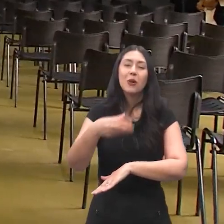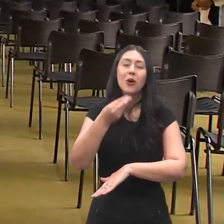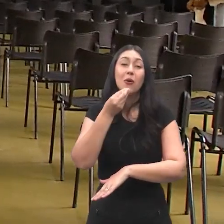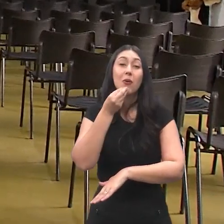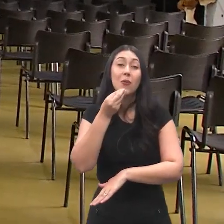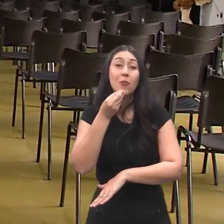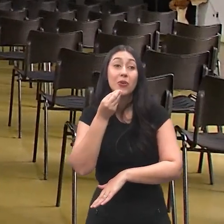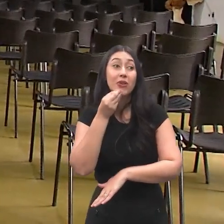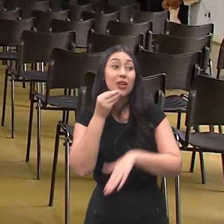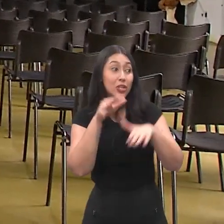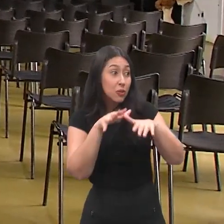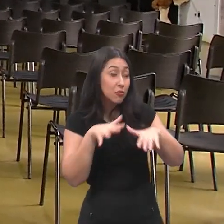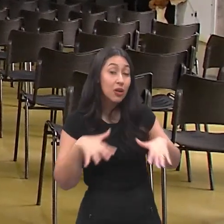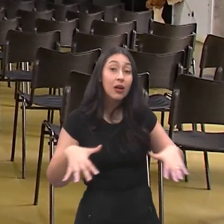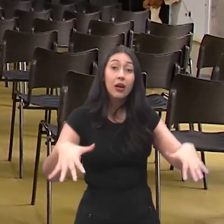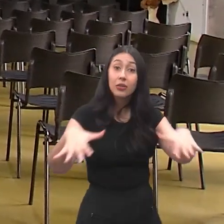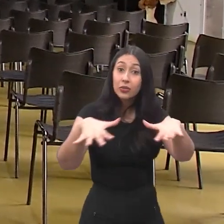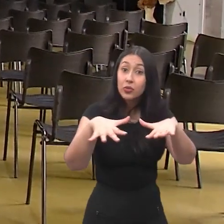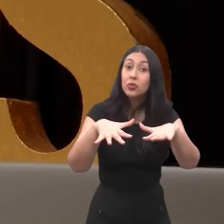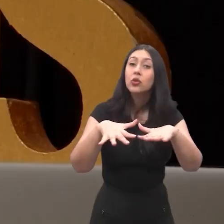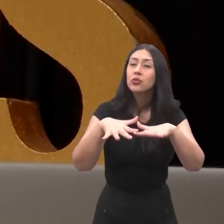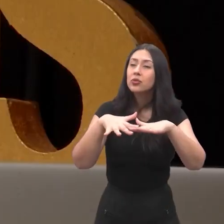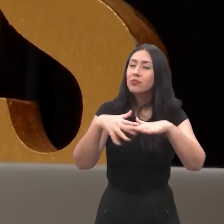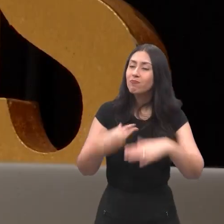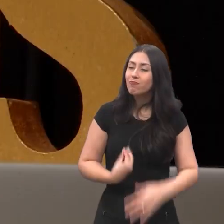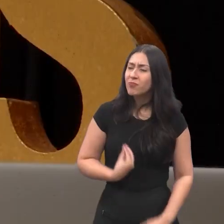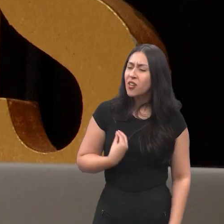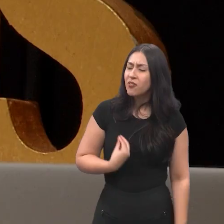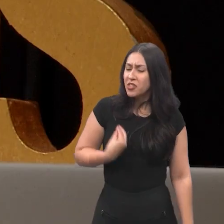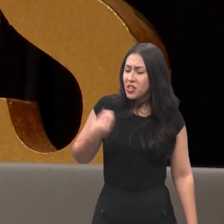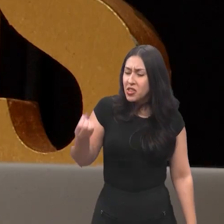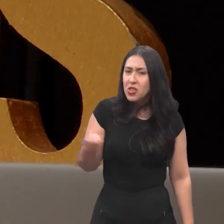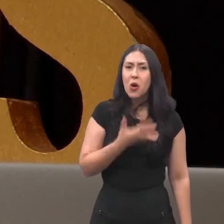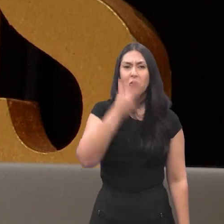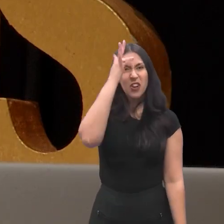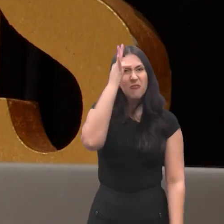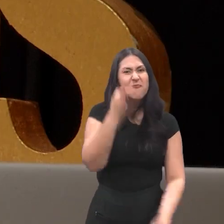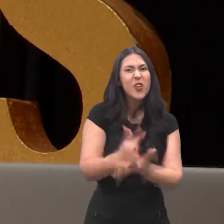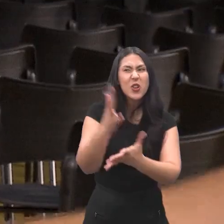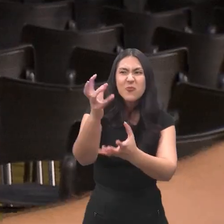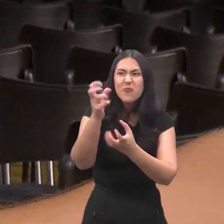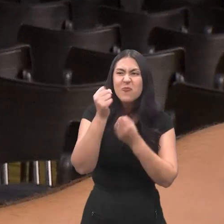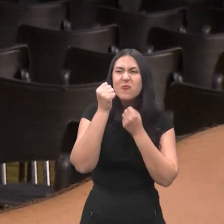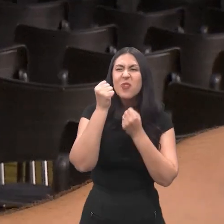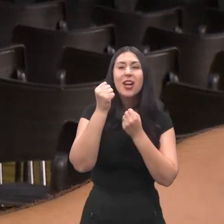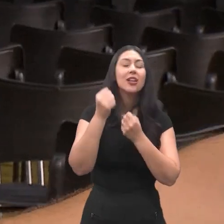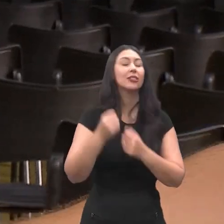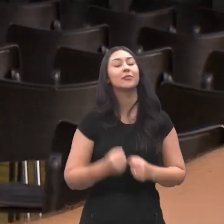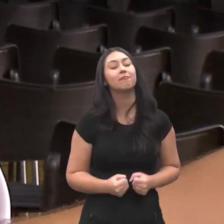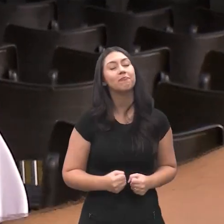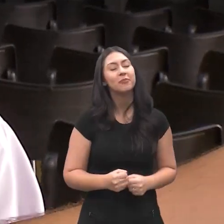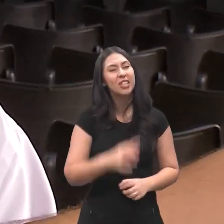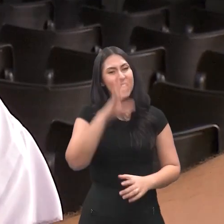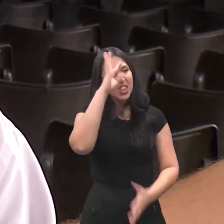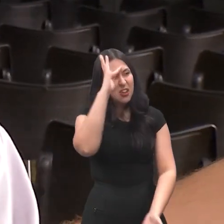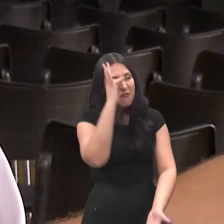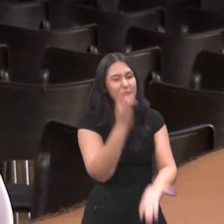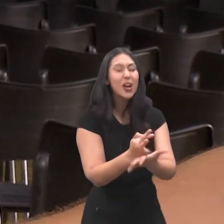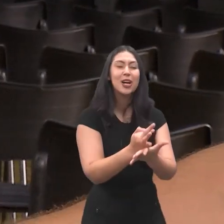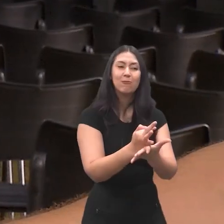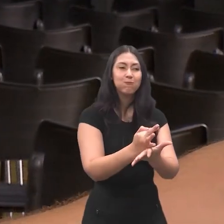uma nova chance para todos os fiéis também renascerem na própria fé. Isso traz para a nossa fé, né,